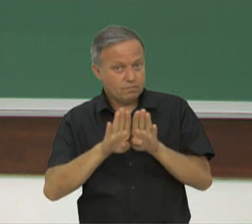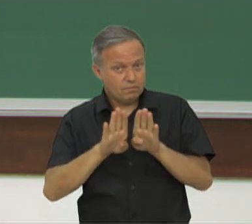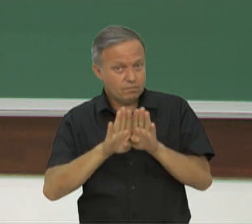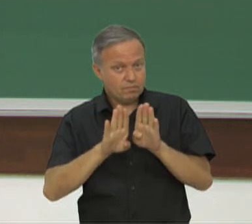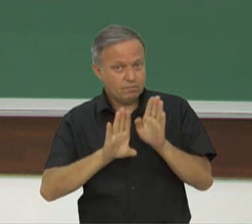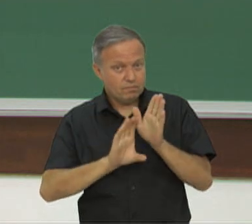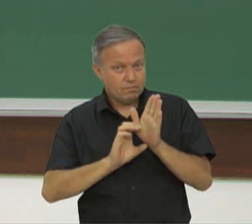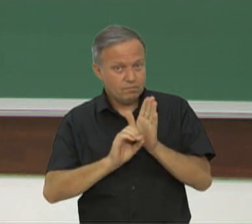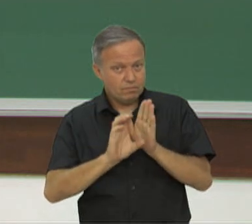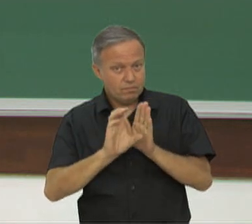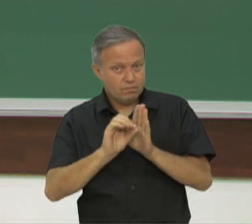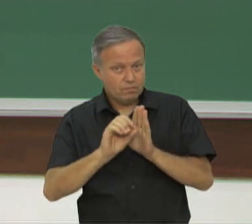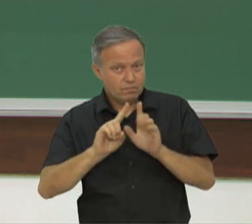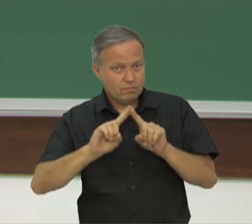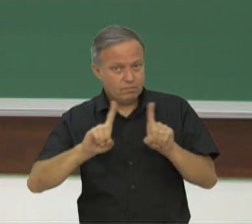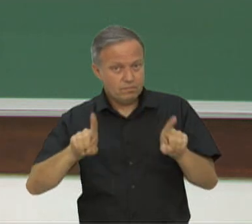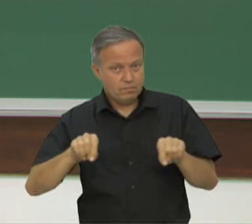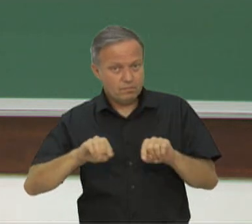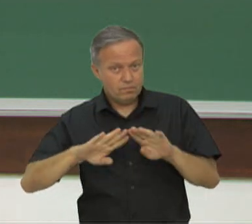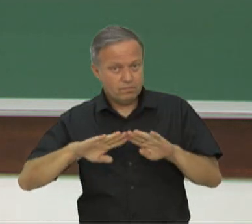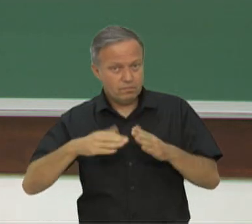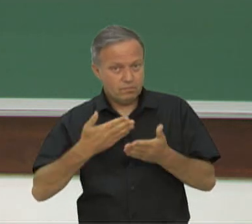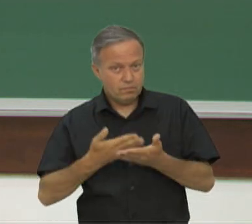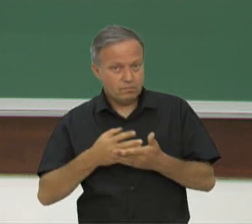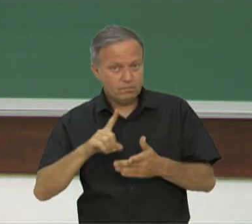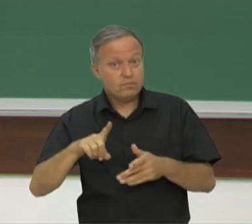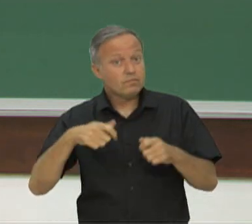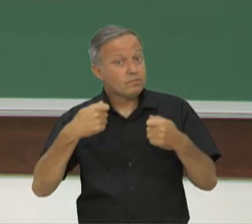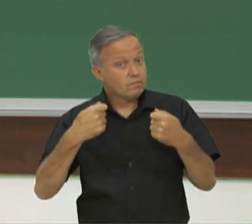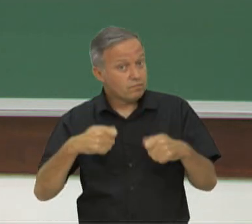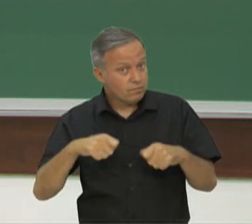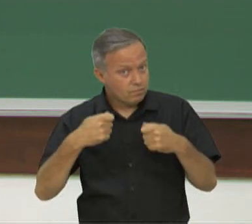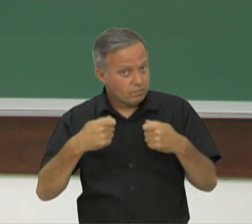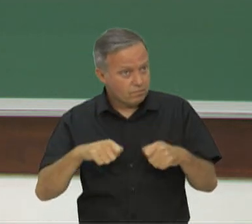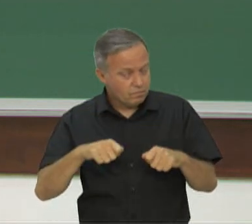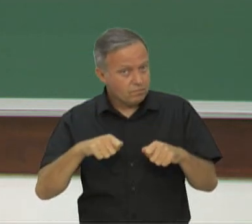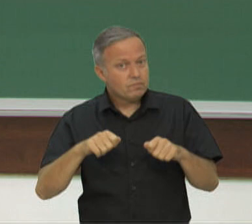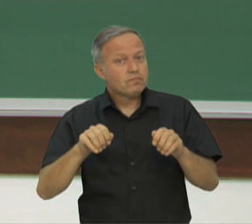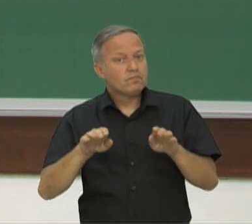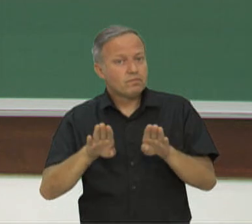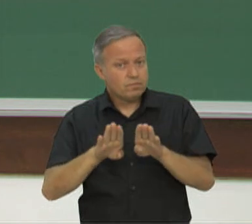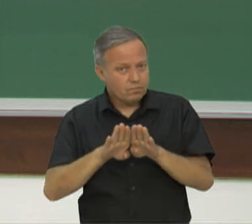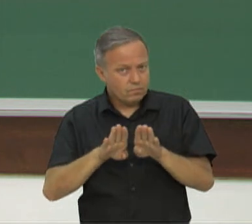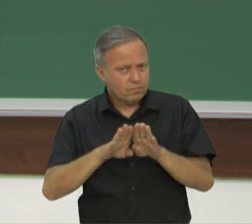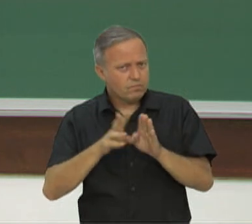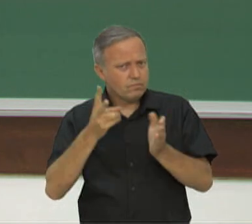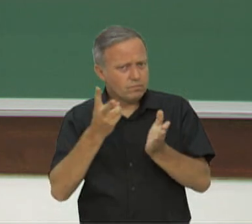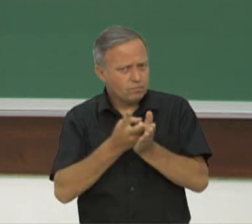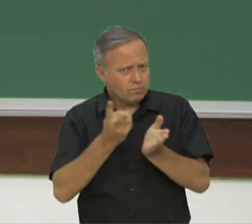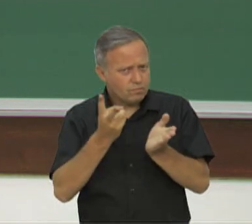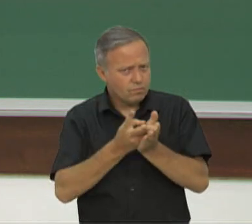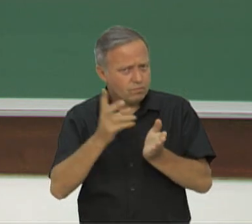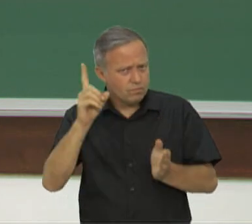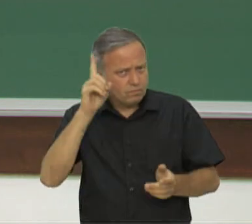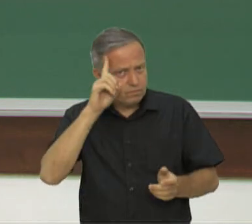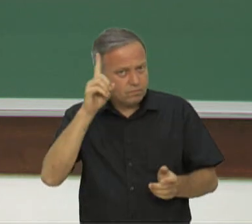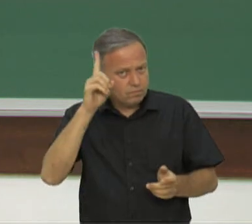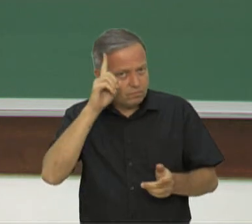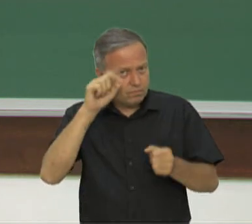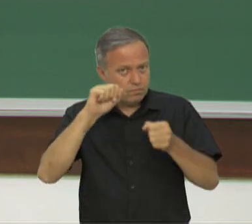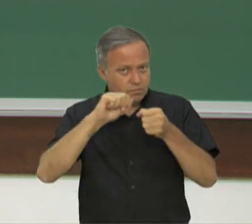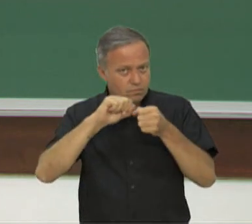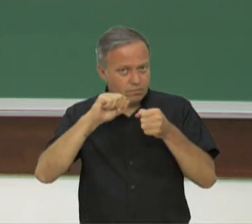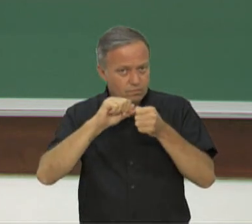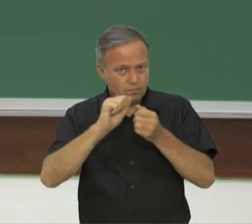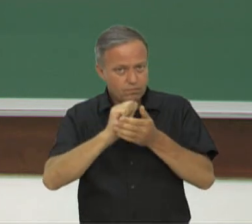Aula Paraná, certo? E que vocês precisam entrar na sala virtual do Classroom todos os dias, fazer as